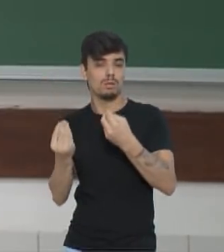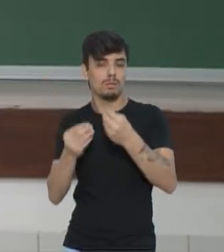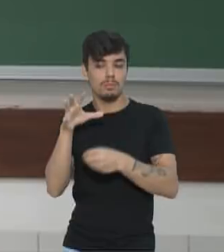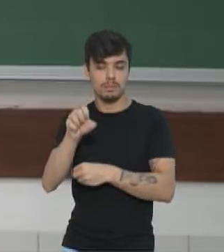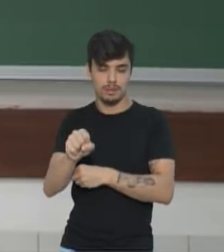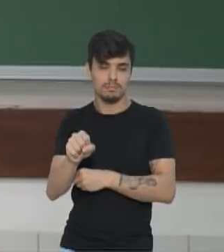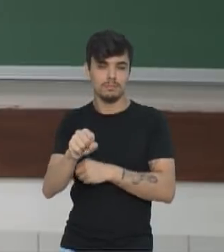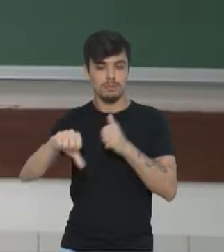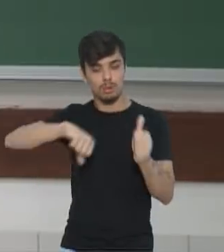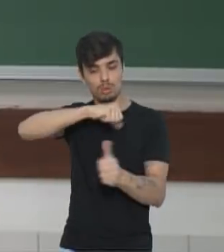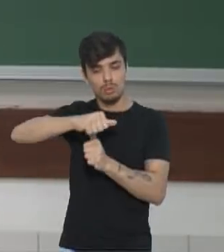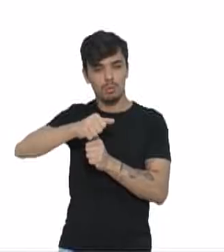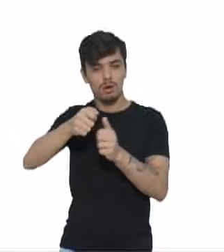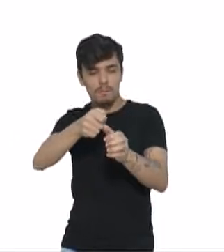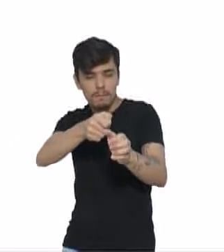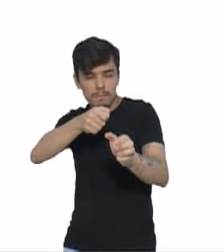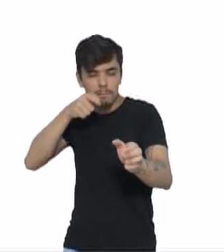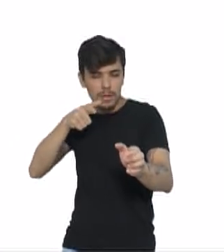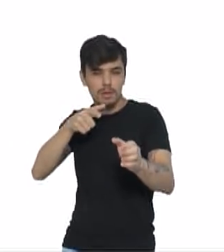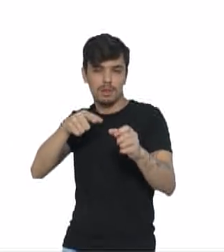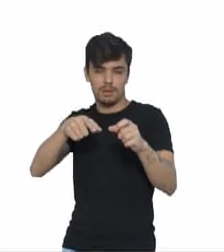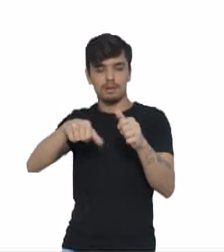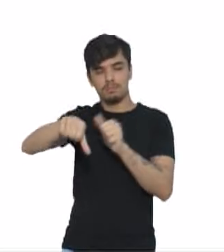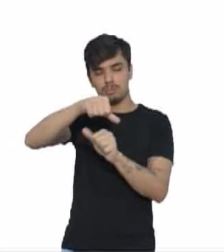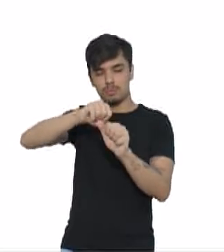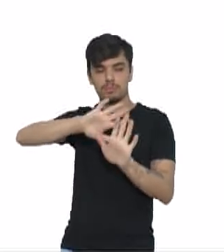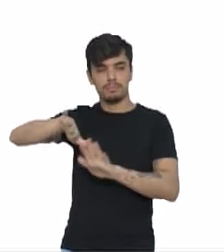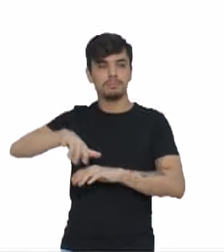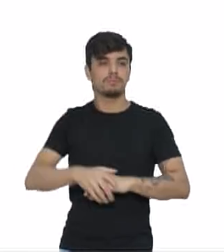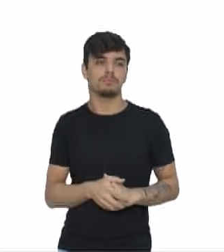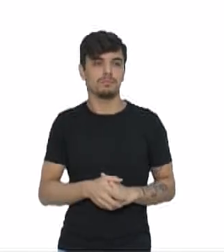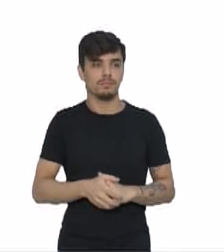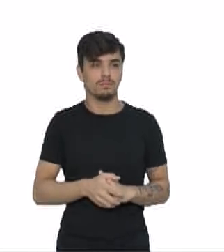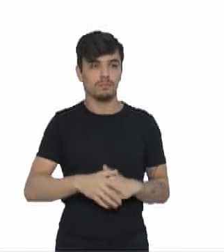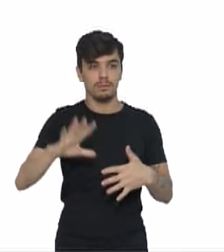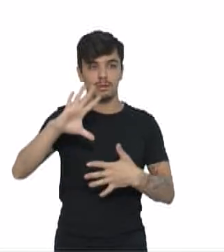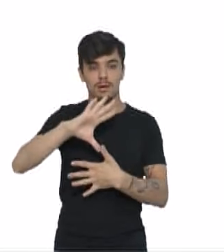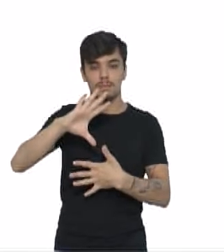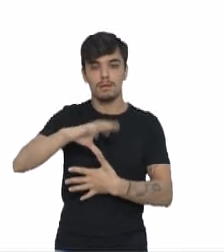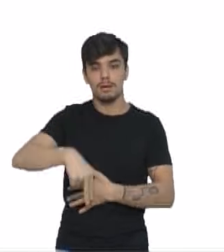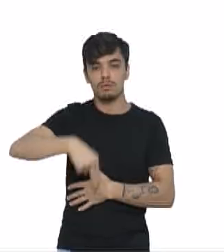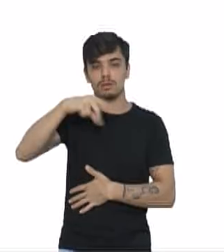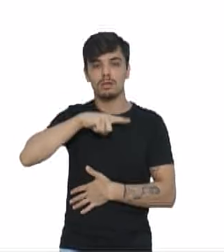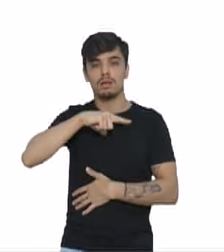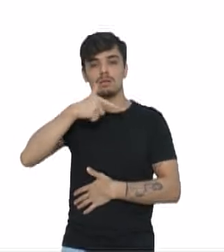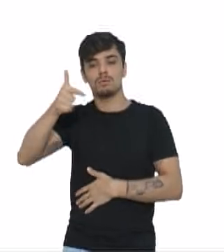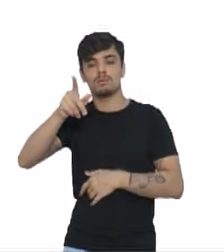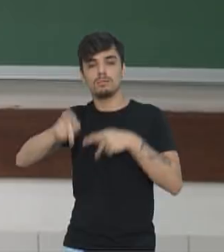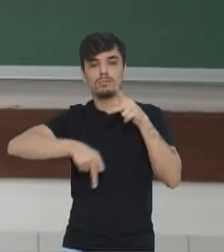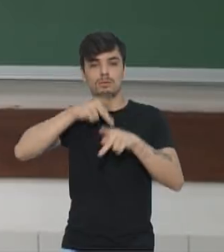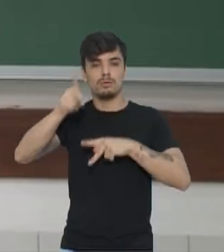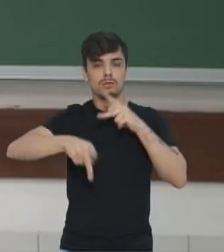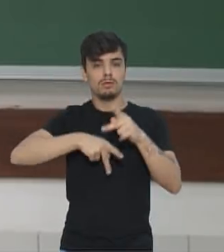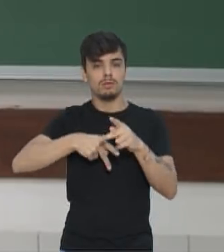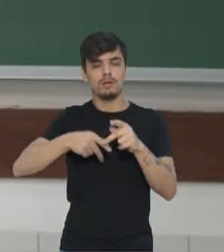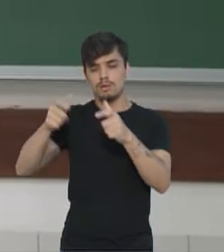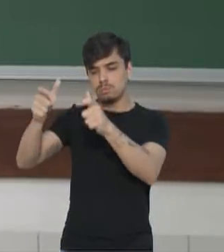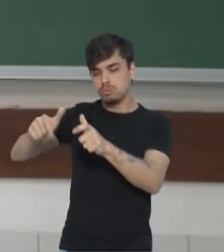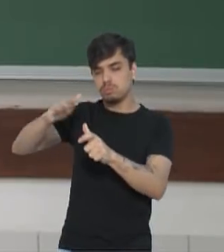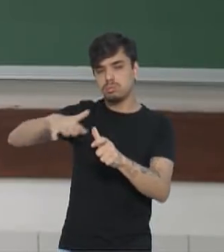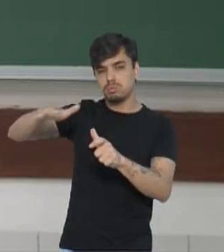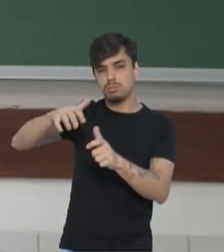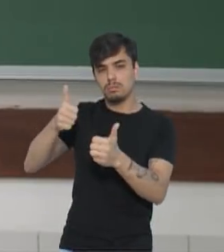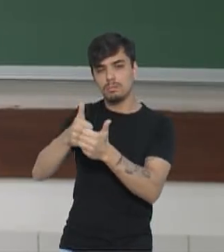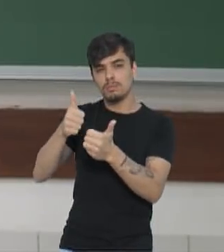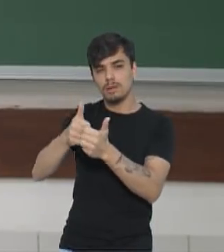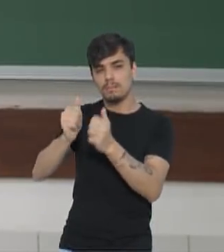antigamente, certo? Na América do Norte, nós também temos outros povos em sua região cada vez mais descendo, ali, indo ao encontro